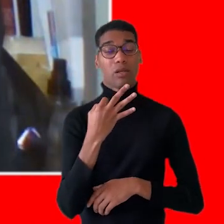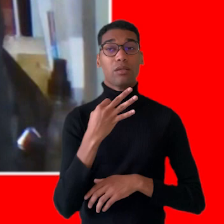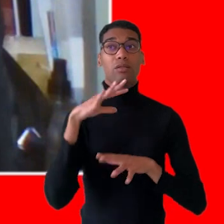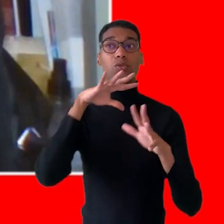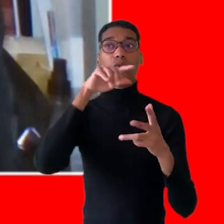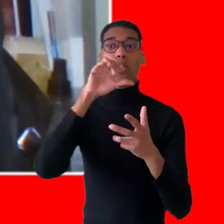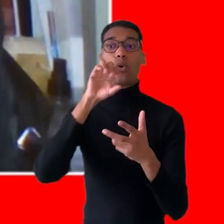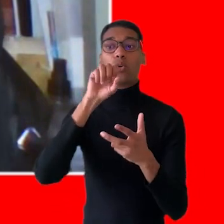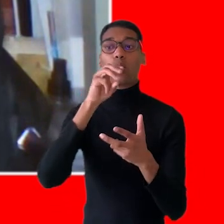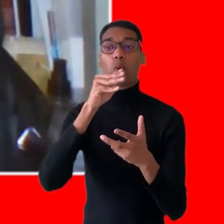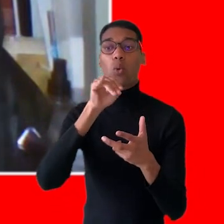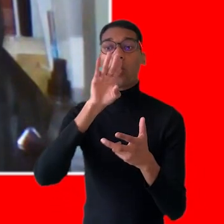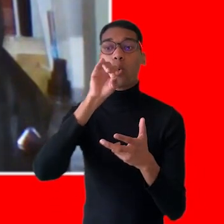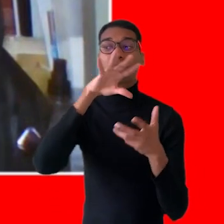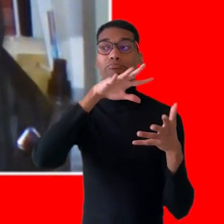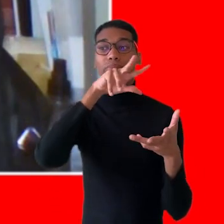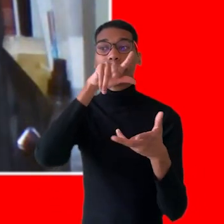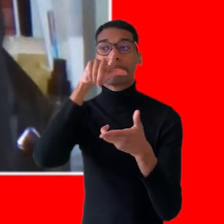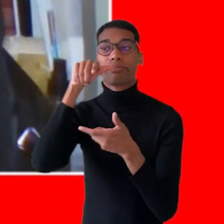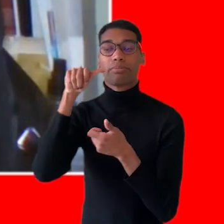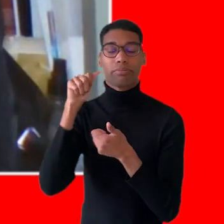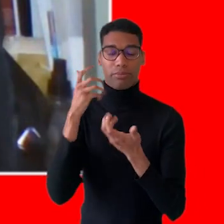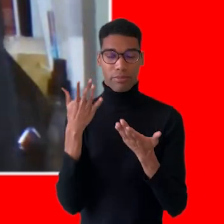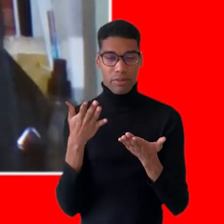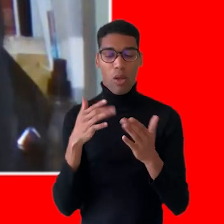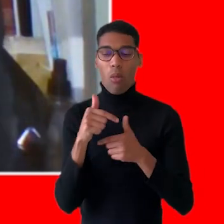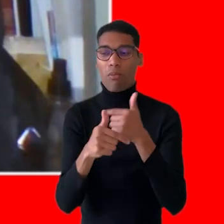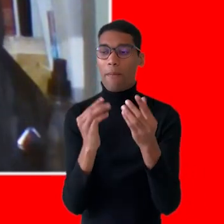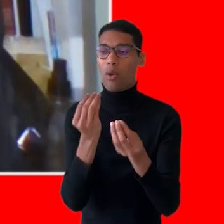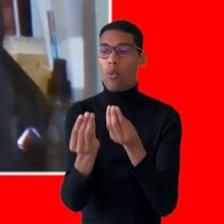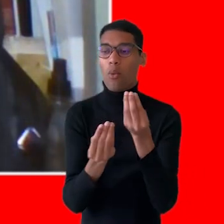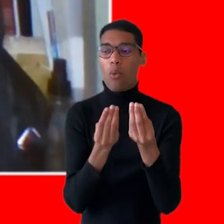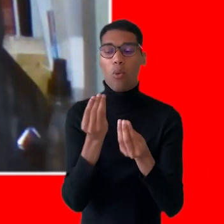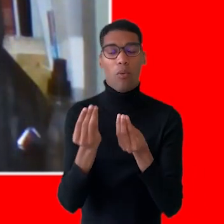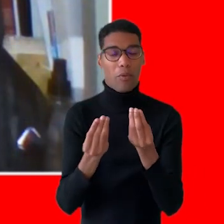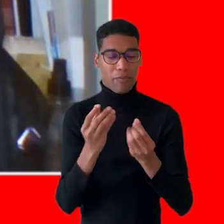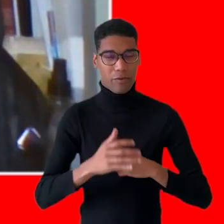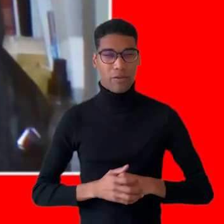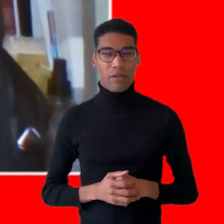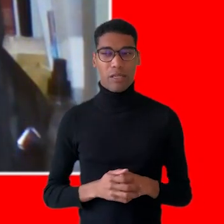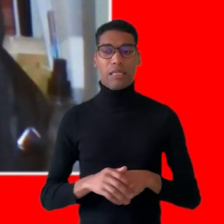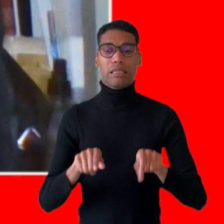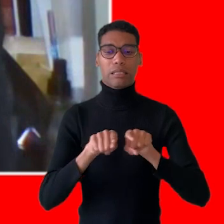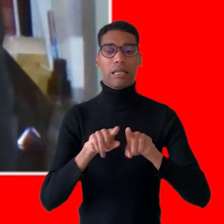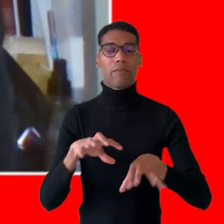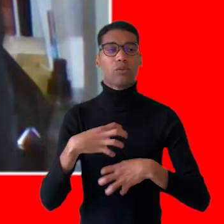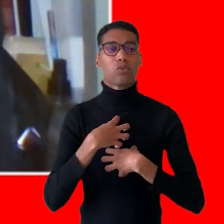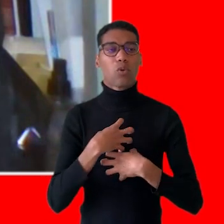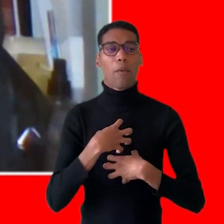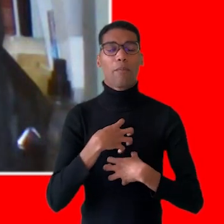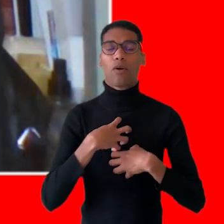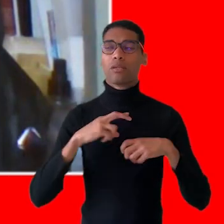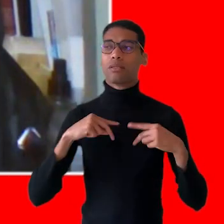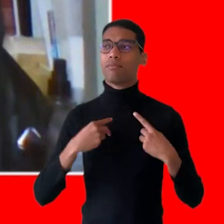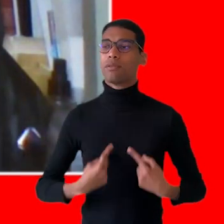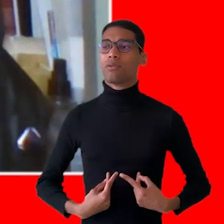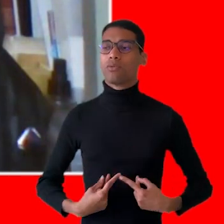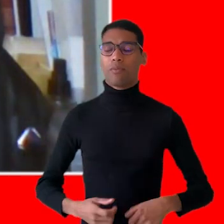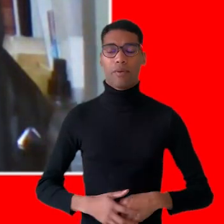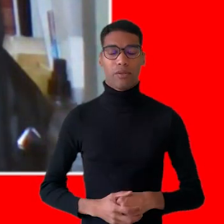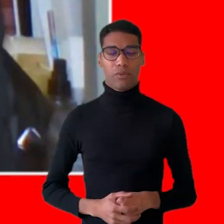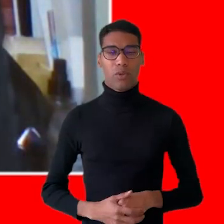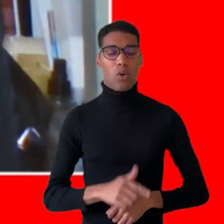do cosmos, do universo, do seu funcionamento, dos comportamentos